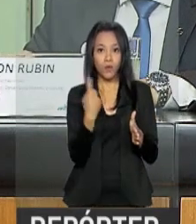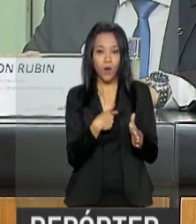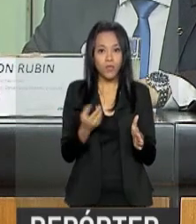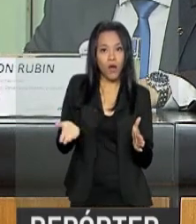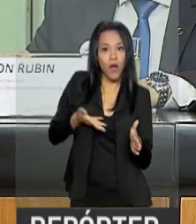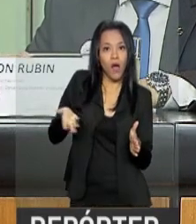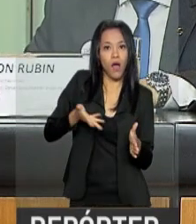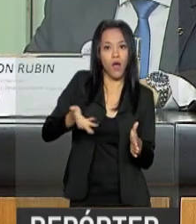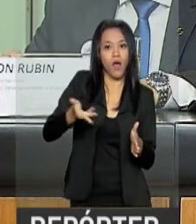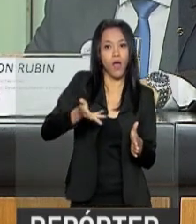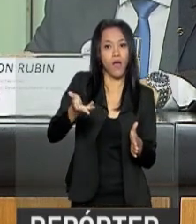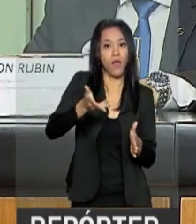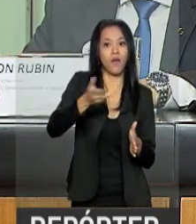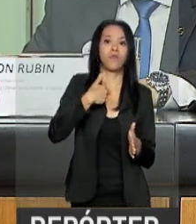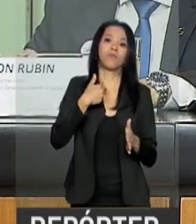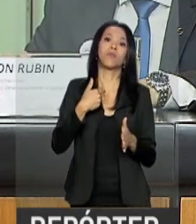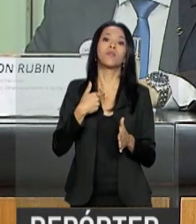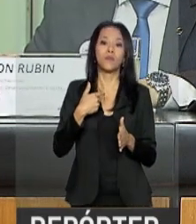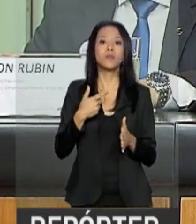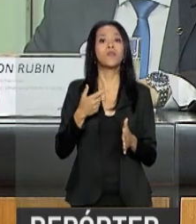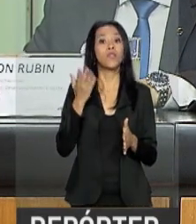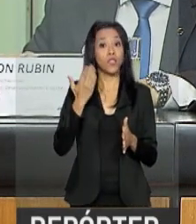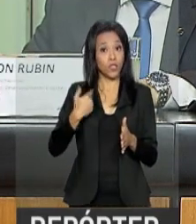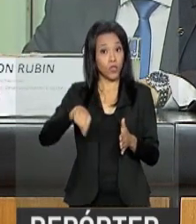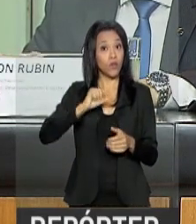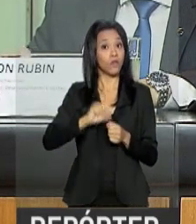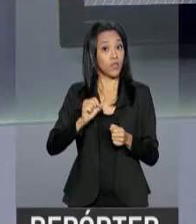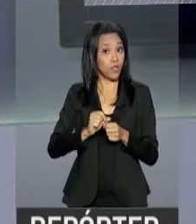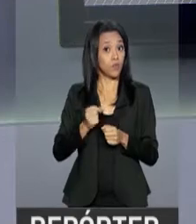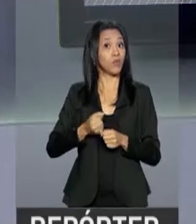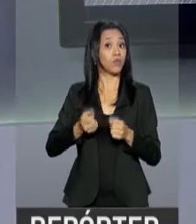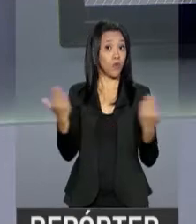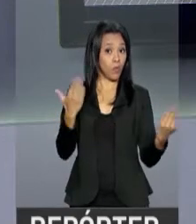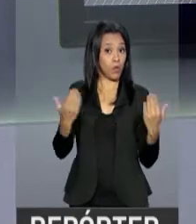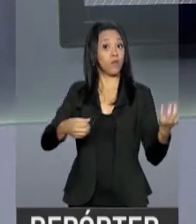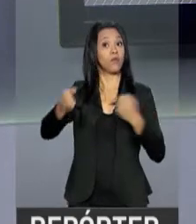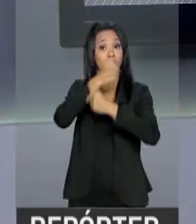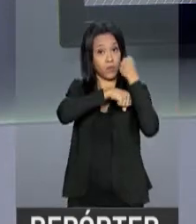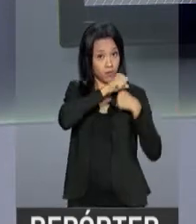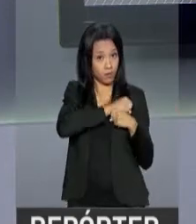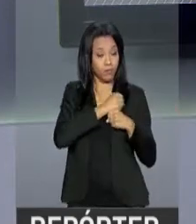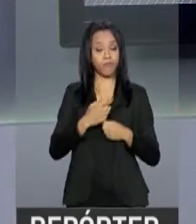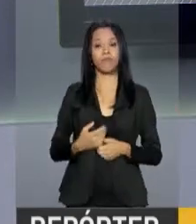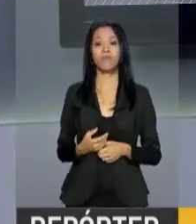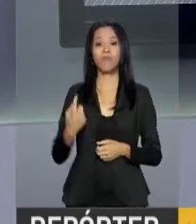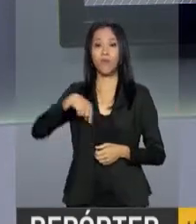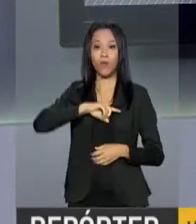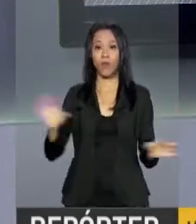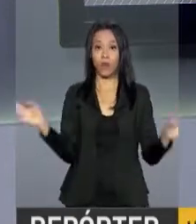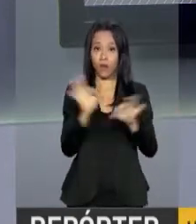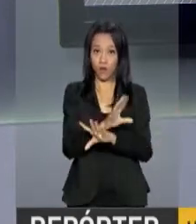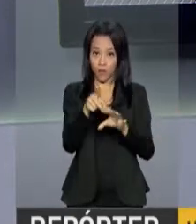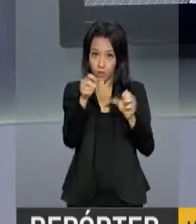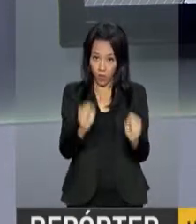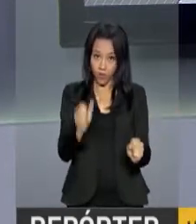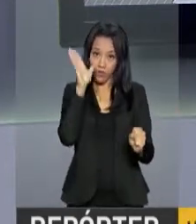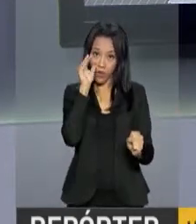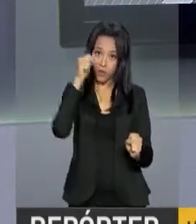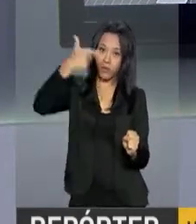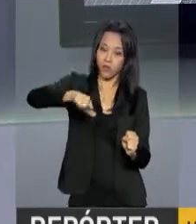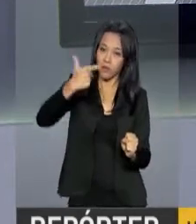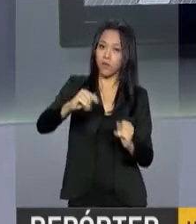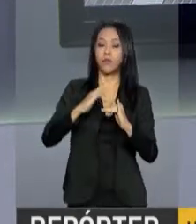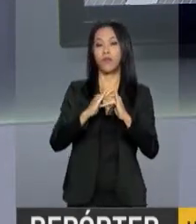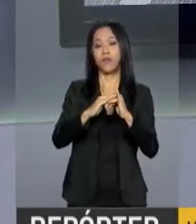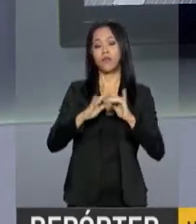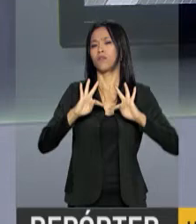é quase dez vezes mais 10 nós ficamos por aqui você pode rever as reportagens no youtube